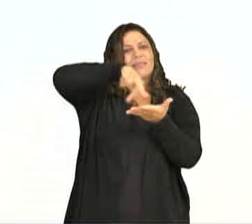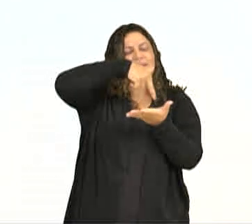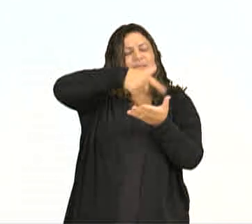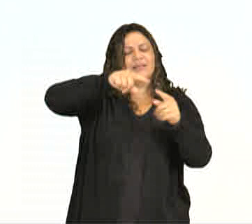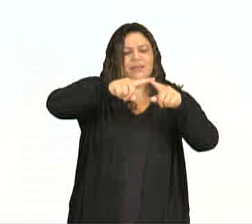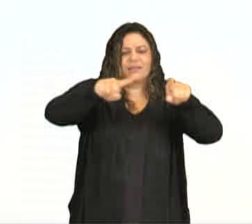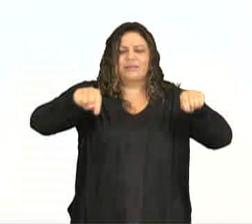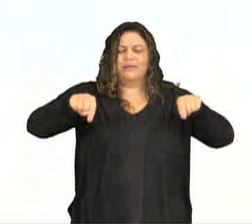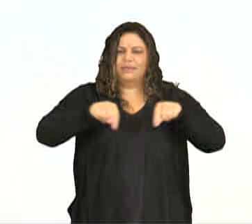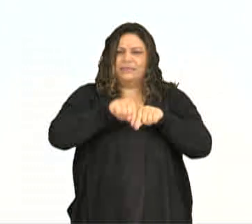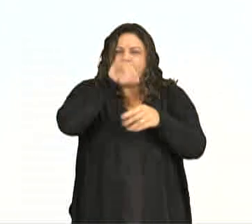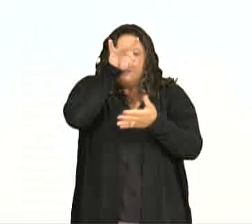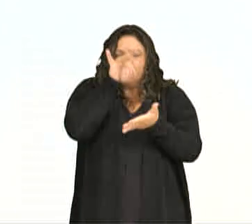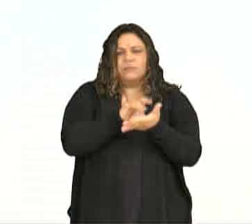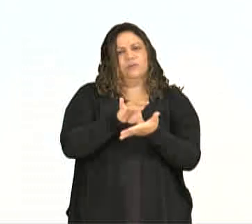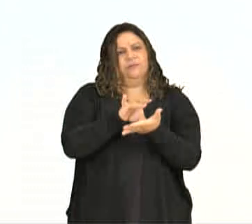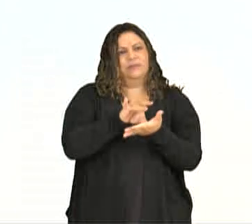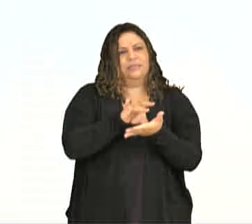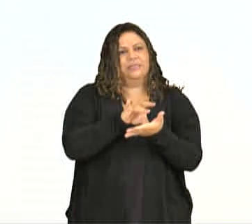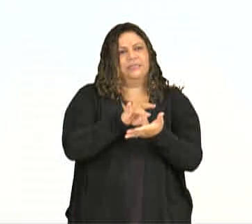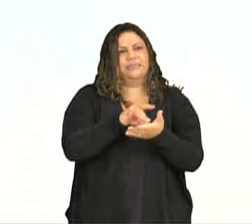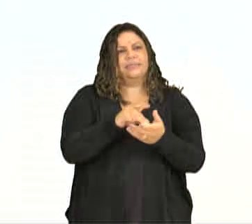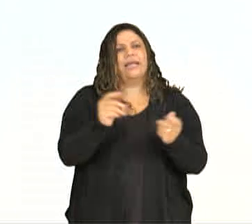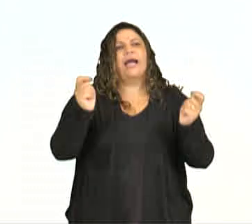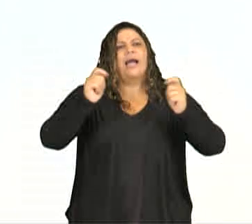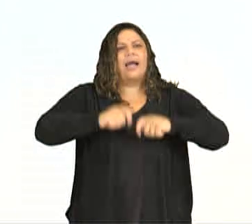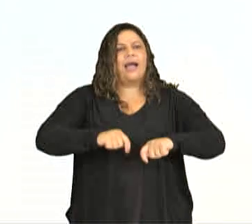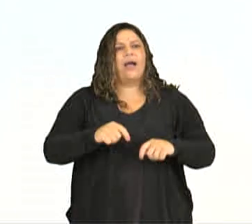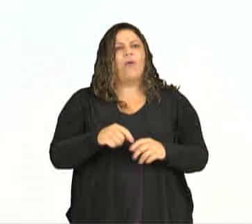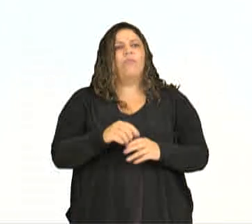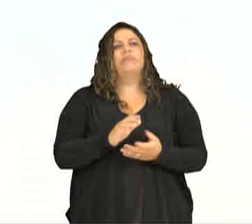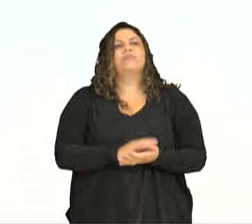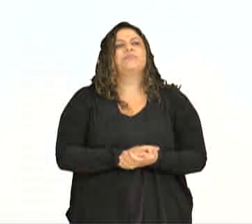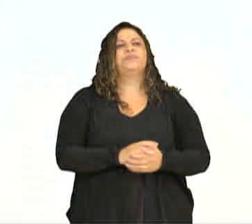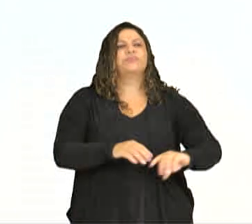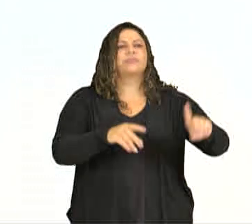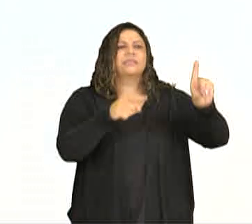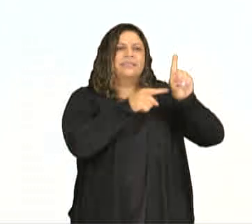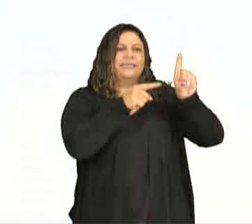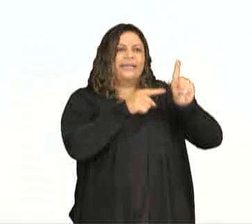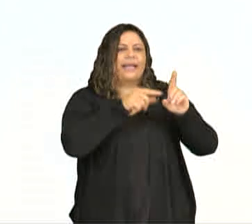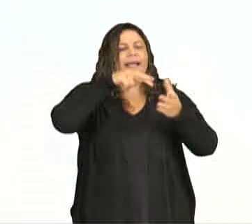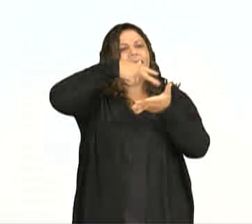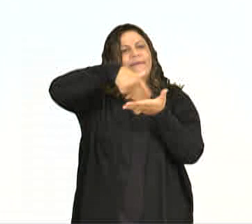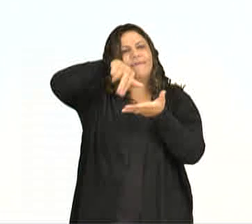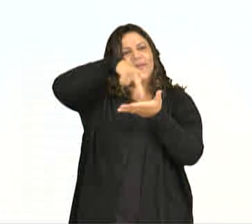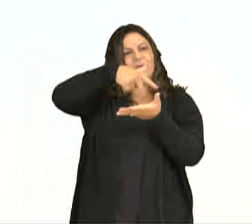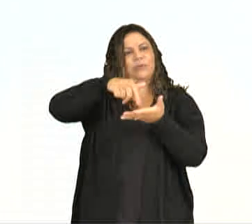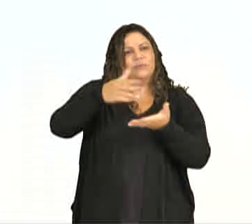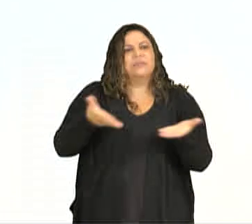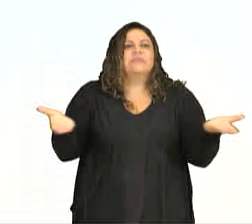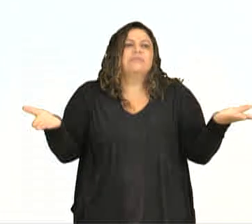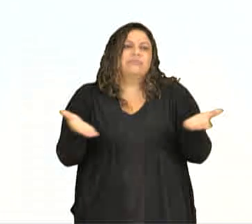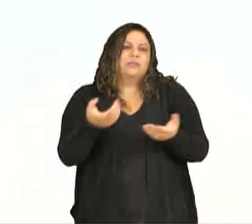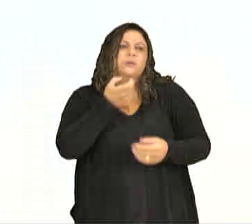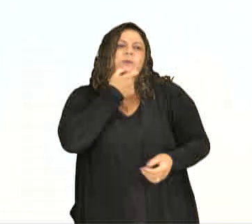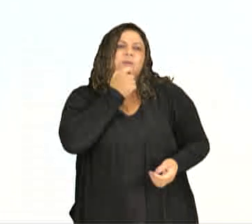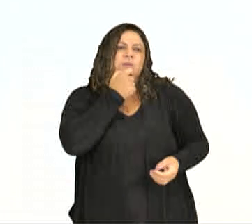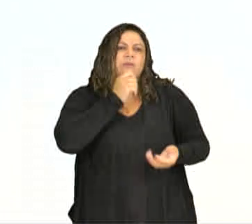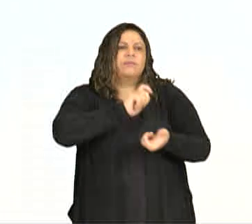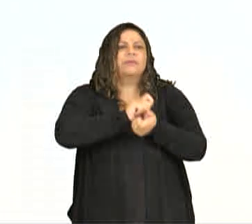austríacos. Opção D. A valsa moderna ou inglesa é uma derivação da valsa vienense,